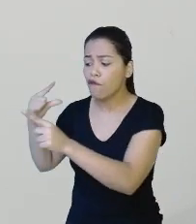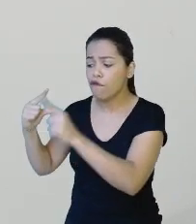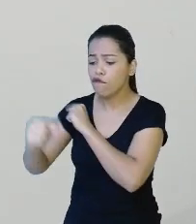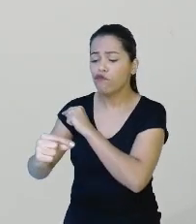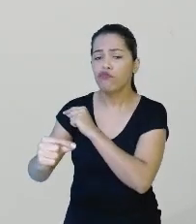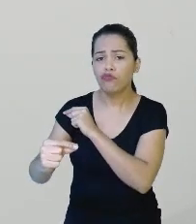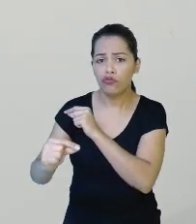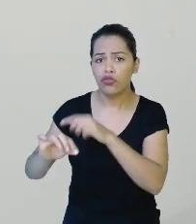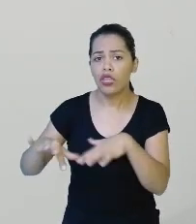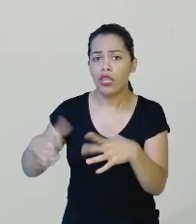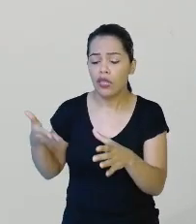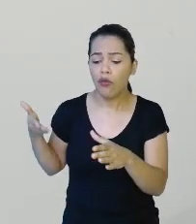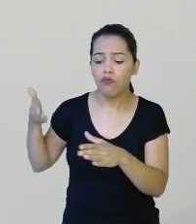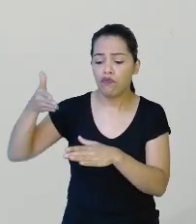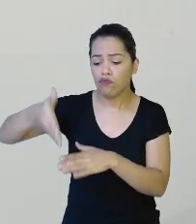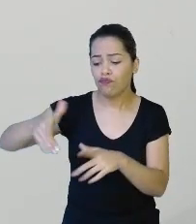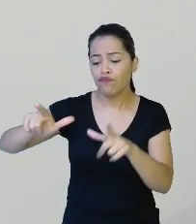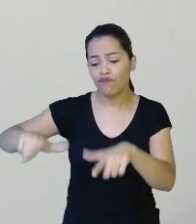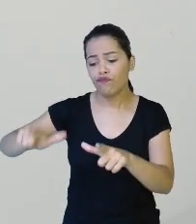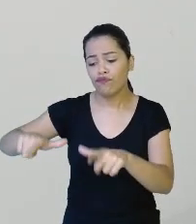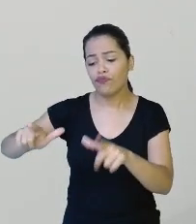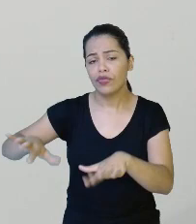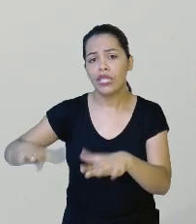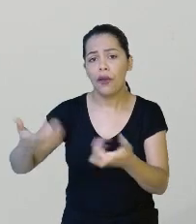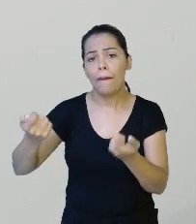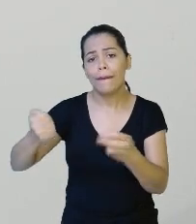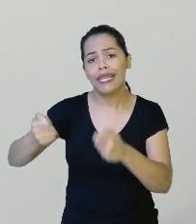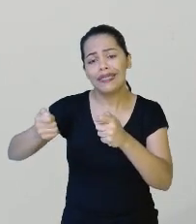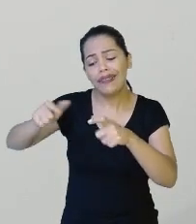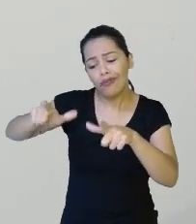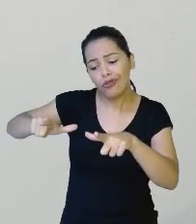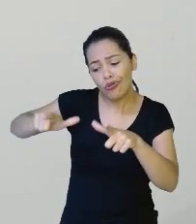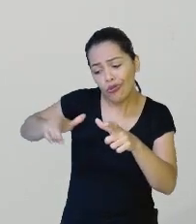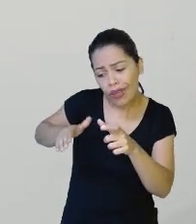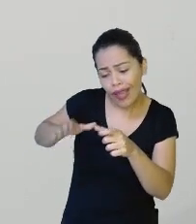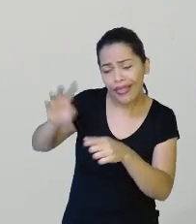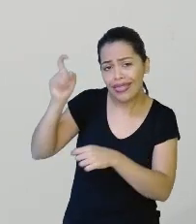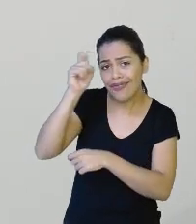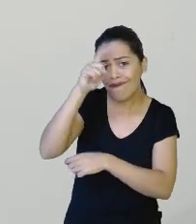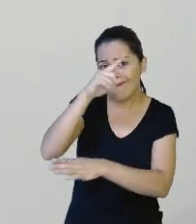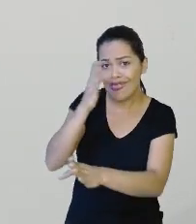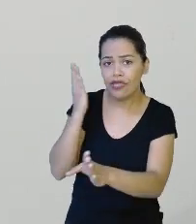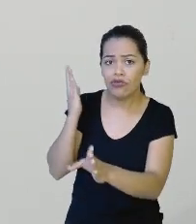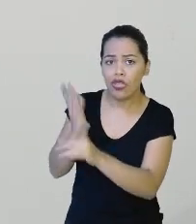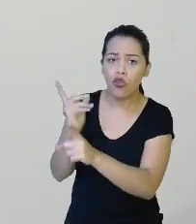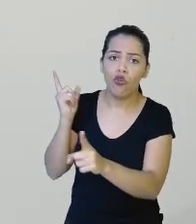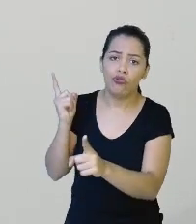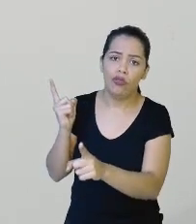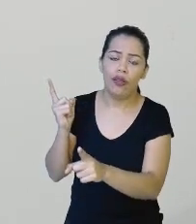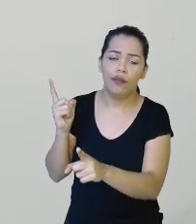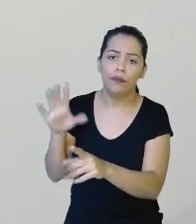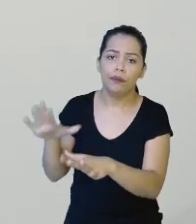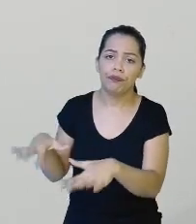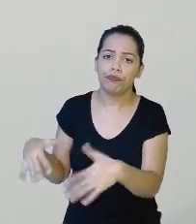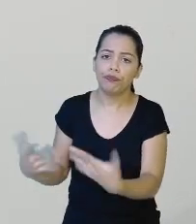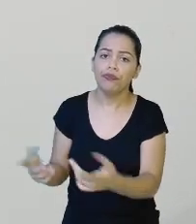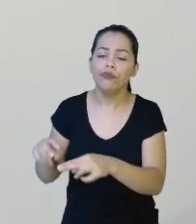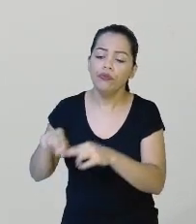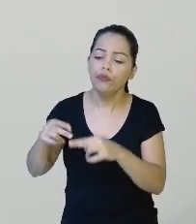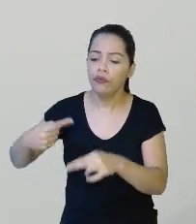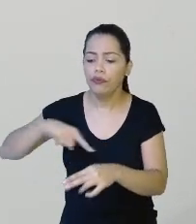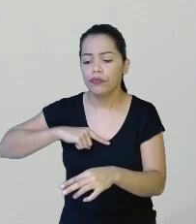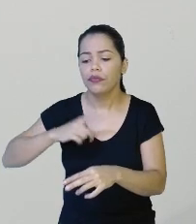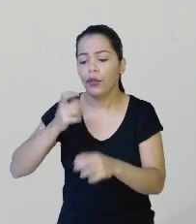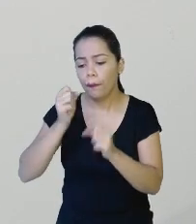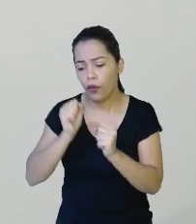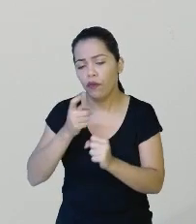sua comunidade, onde não fosse visível, não fosse fácil ser encontrado. Por isso que a gente pode dizer que as terras